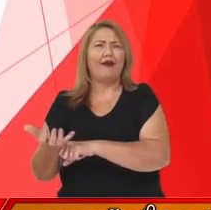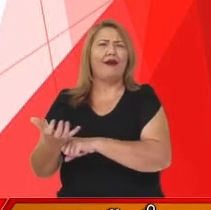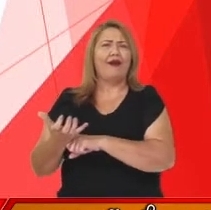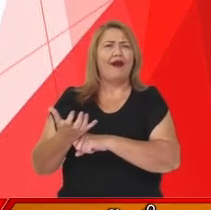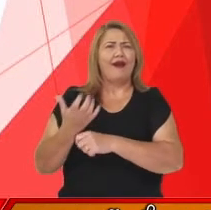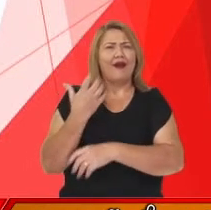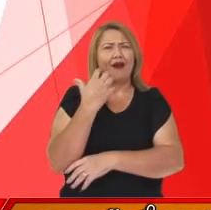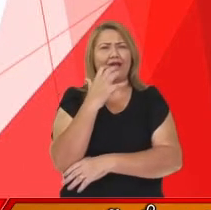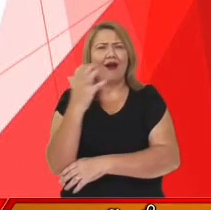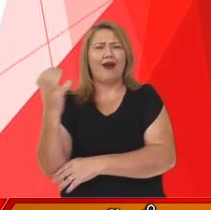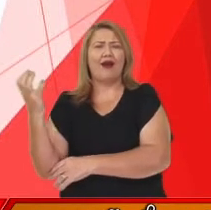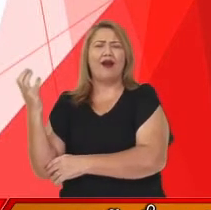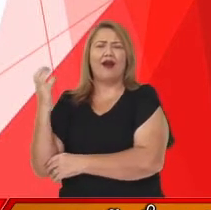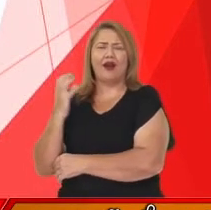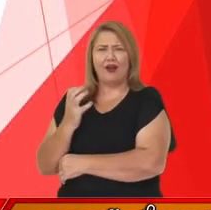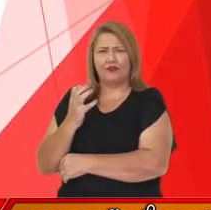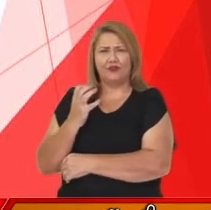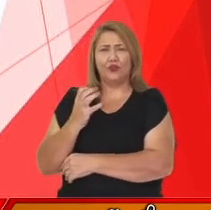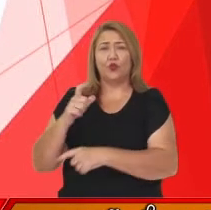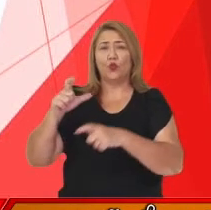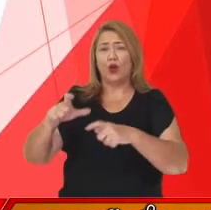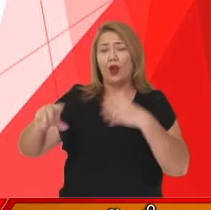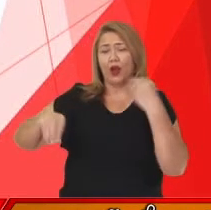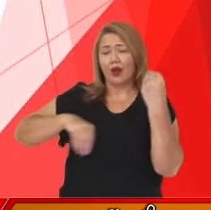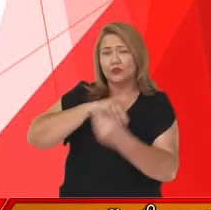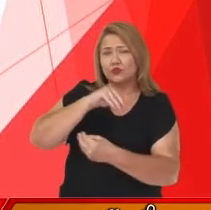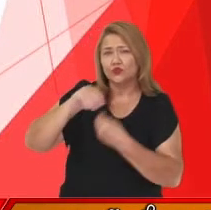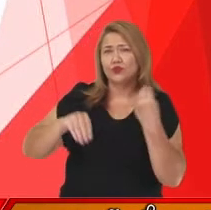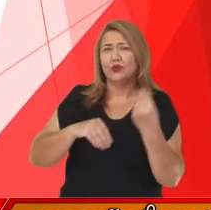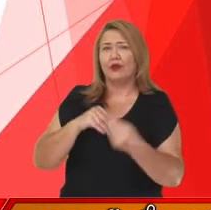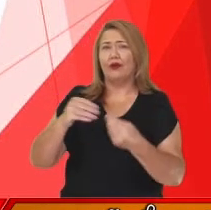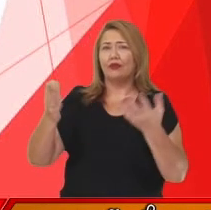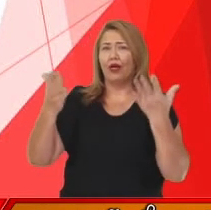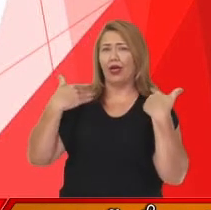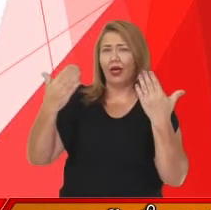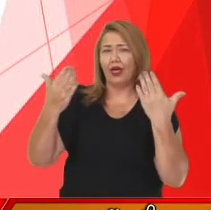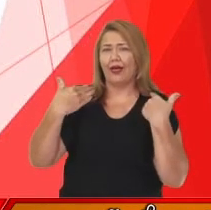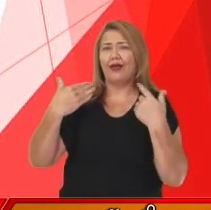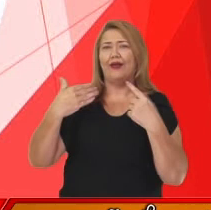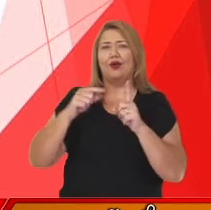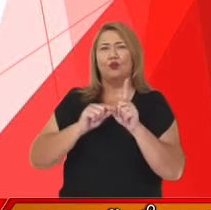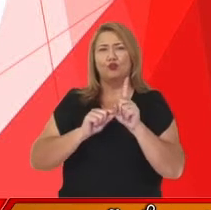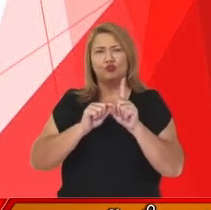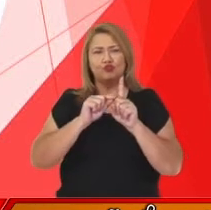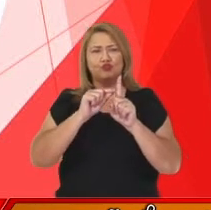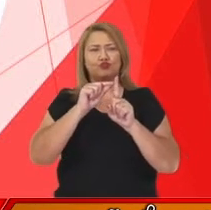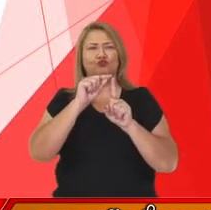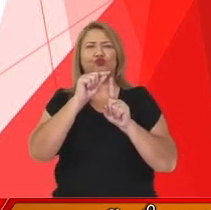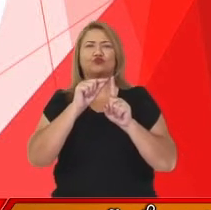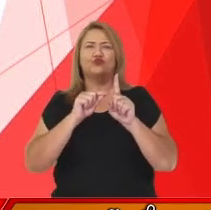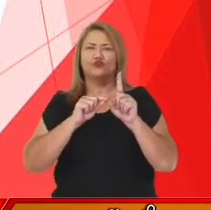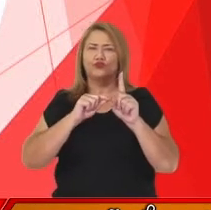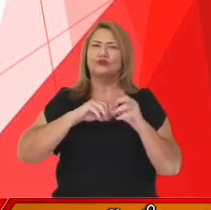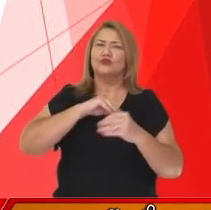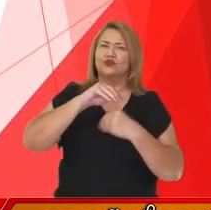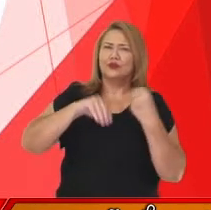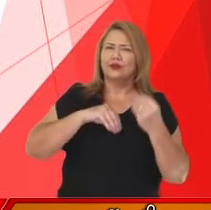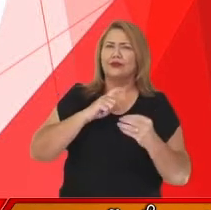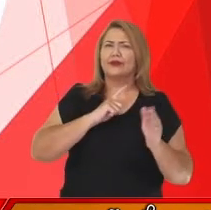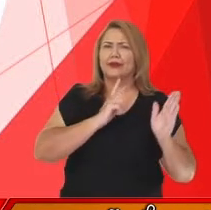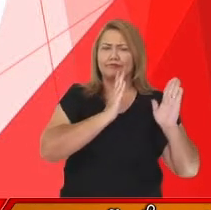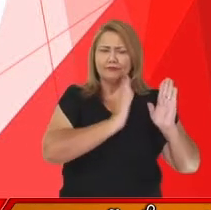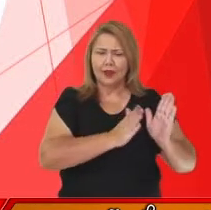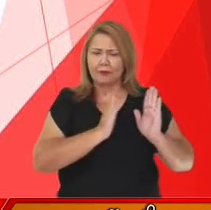encontrada e região de clima temperado e subtropical essas áreas apresentam quatro